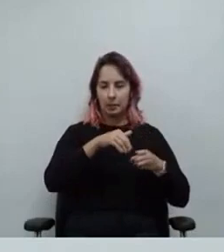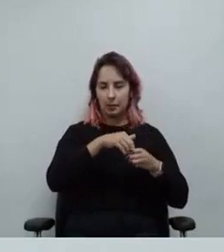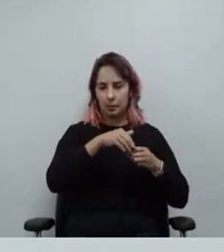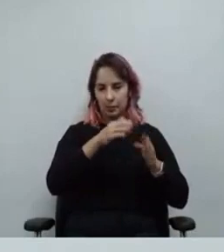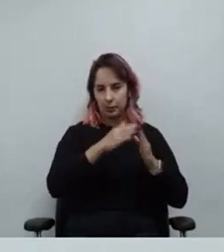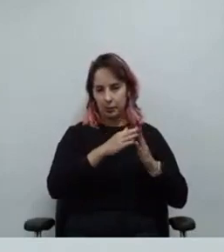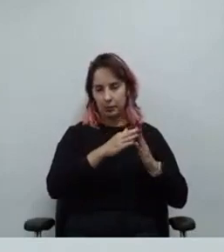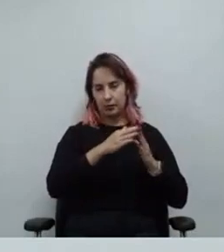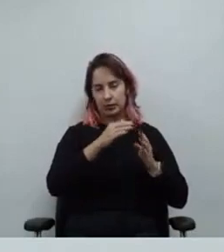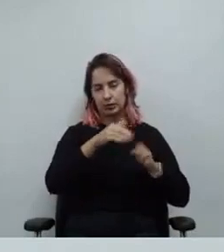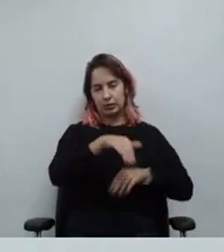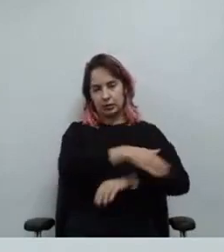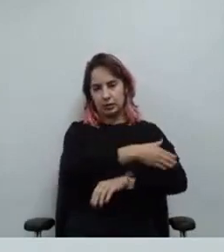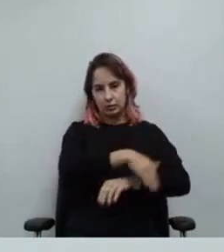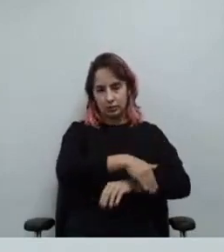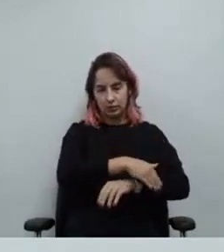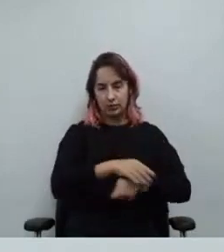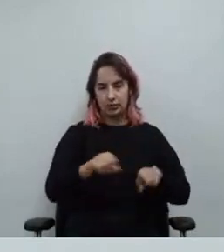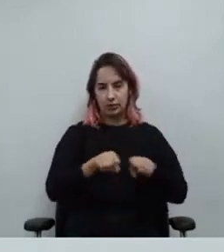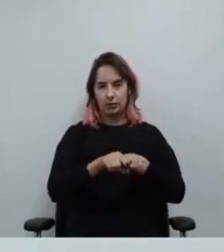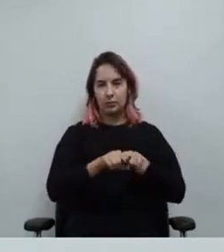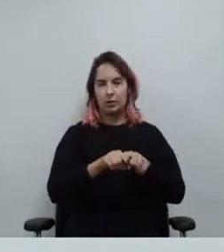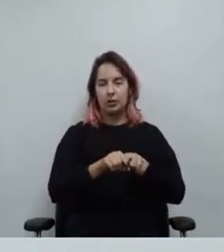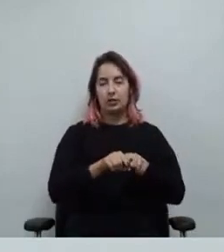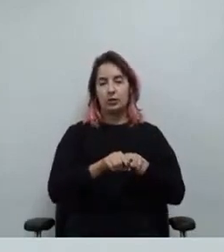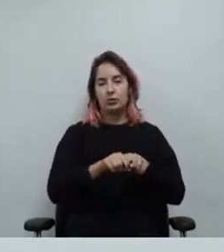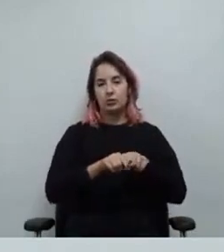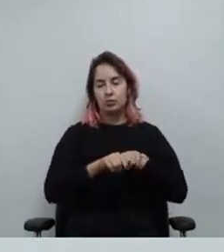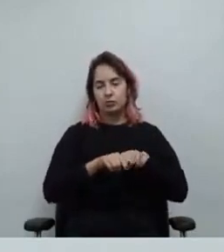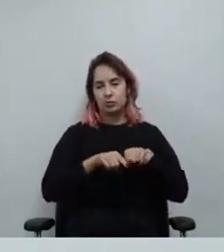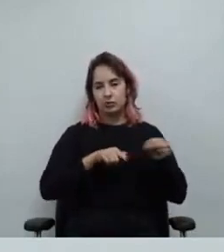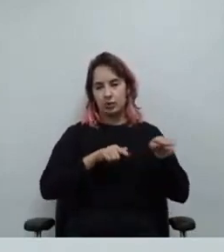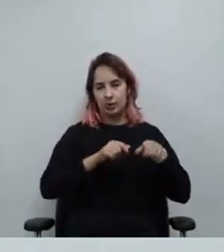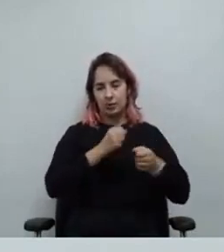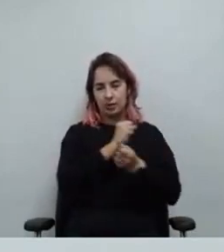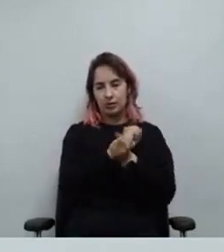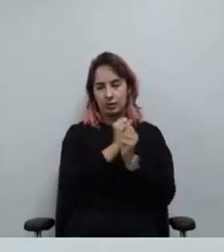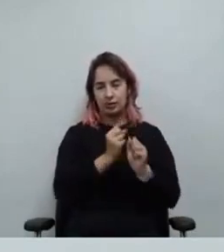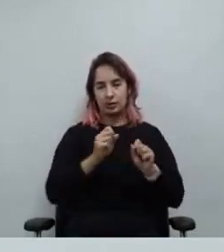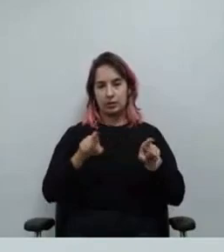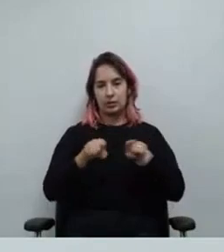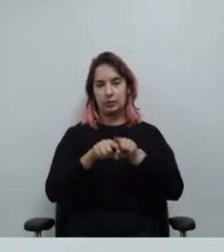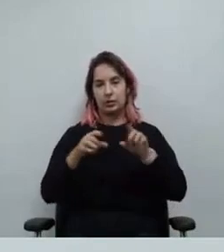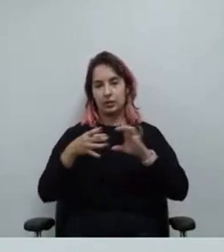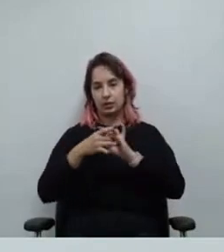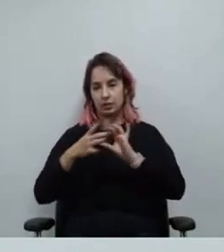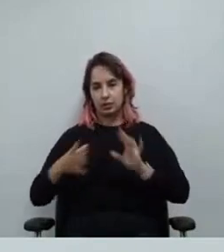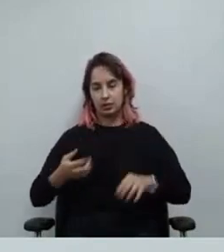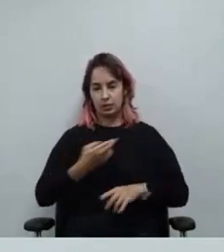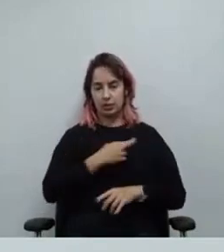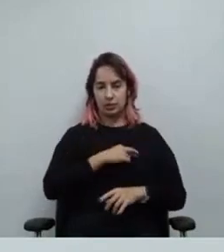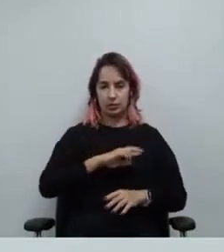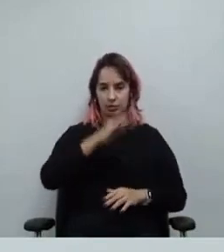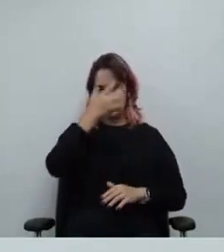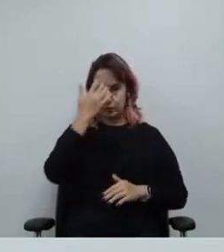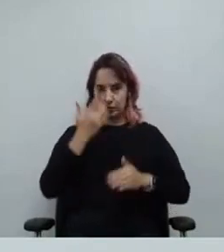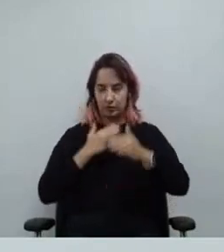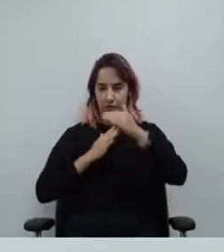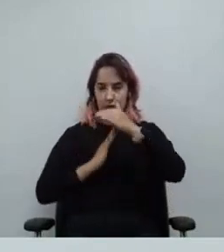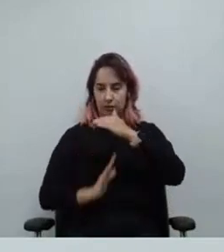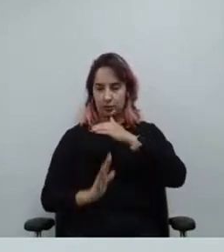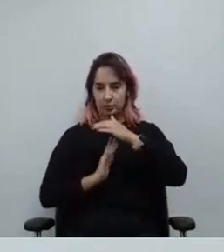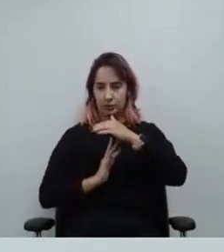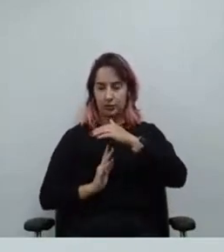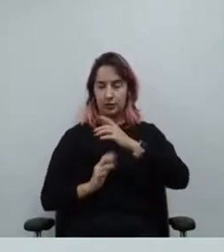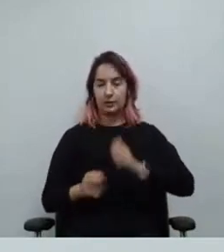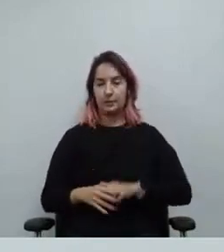vítimas e testemunhas, combate à tortura e ao trabalho escravo, promoção da liberdade religiosa, dos direitos de imigrantes, refugiados e